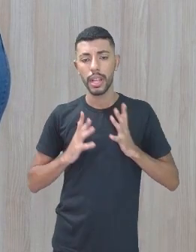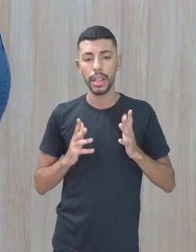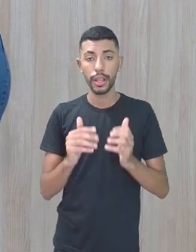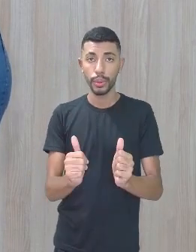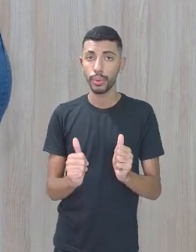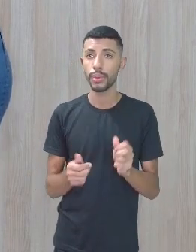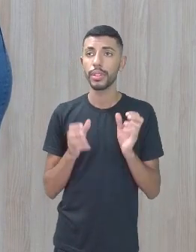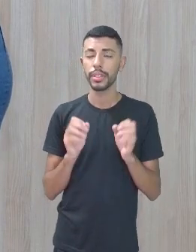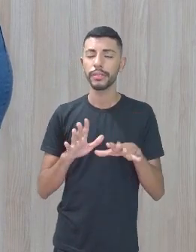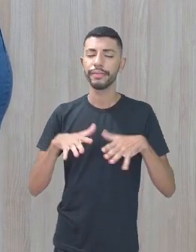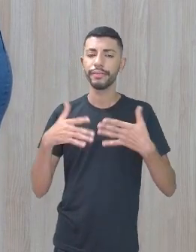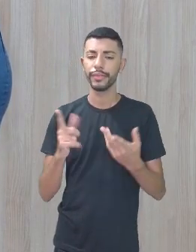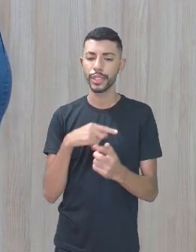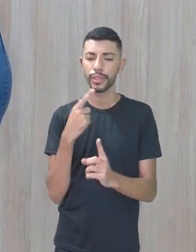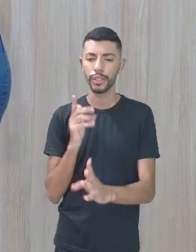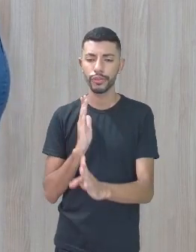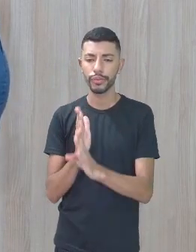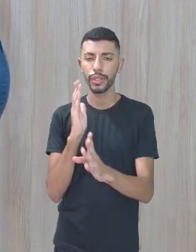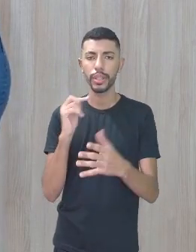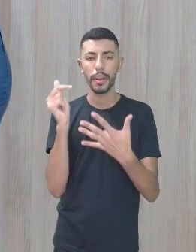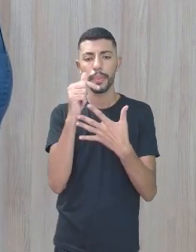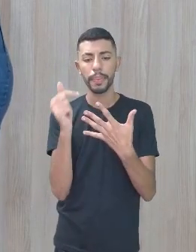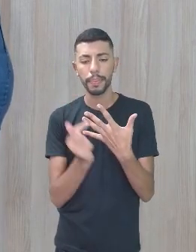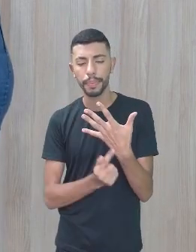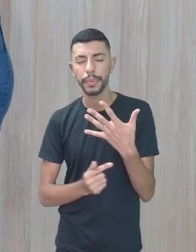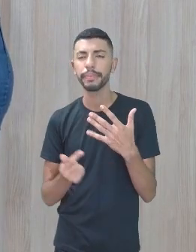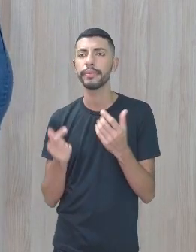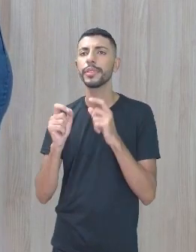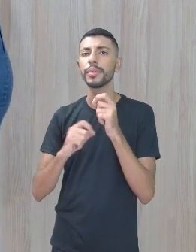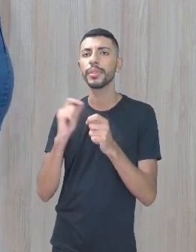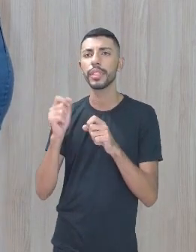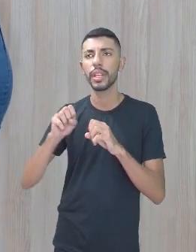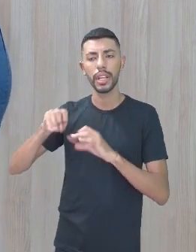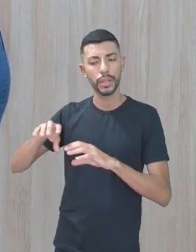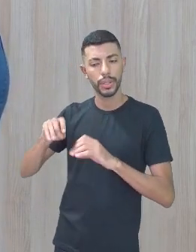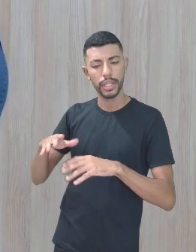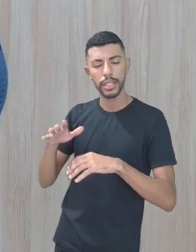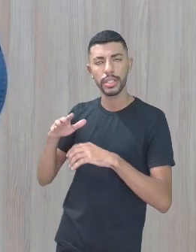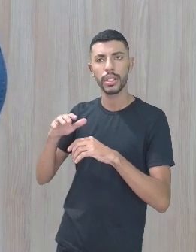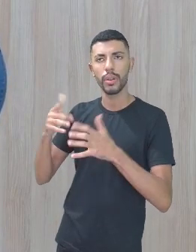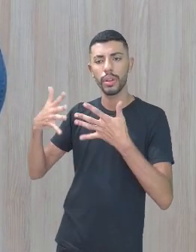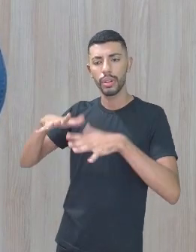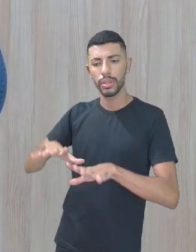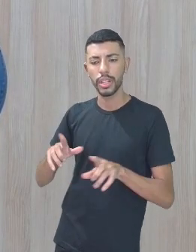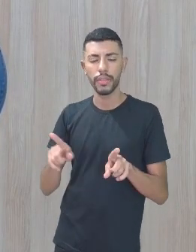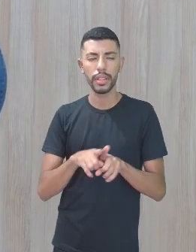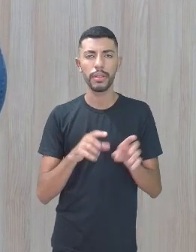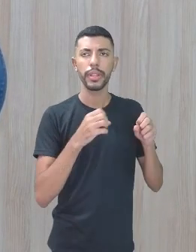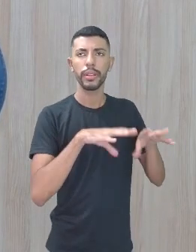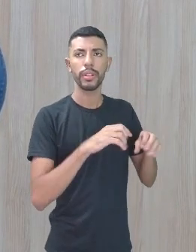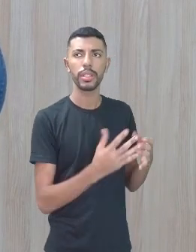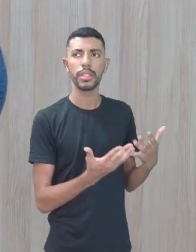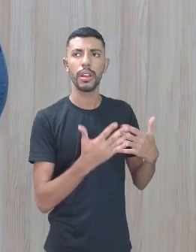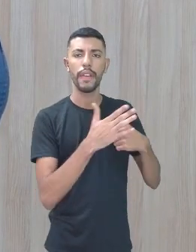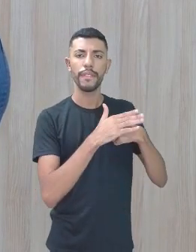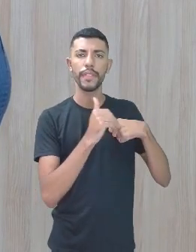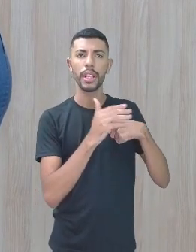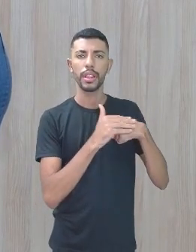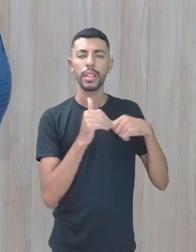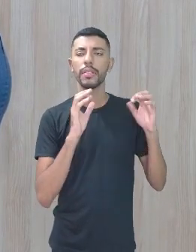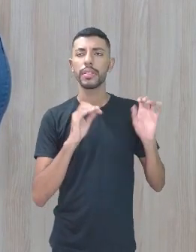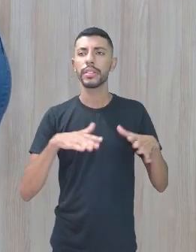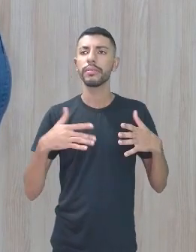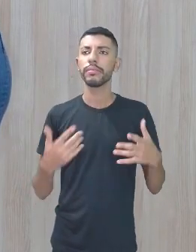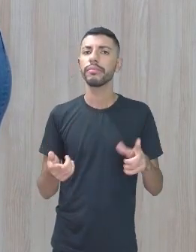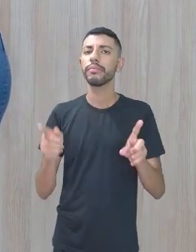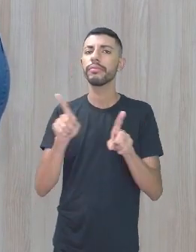atitudinal. E aí a gente encontra esses aspectos tanto na educação afetiva quanto na educação inclusiva. E que a gente não perca de vista